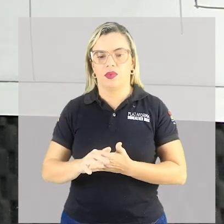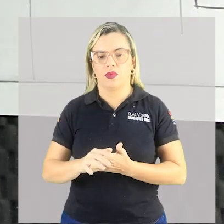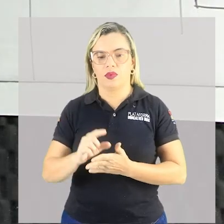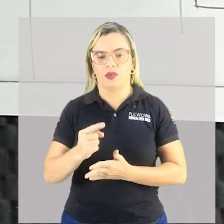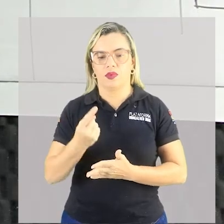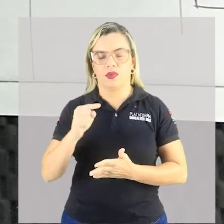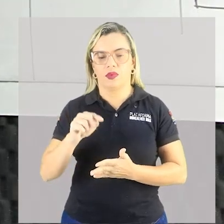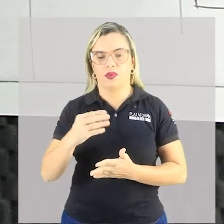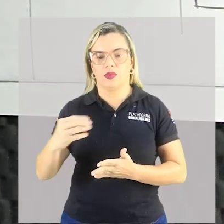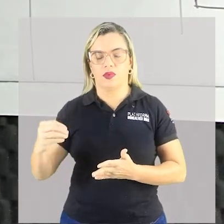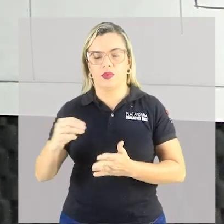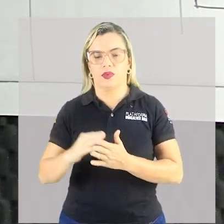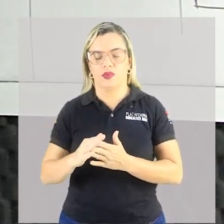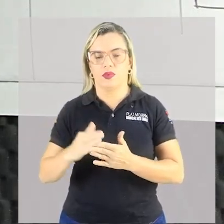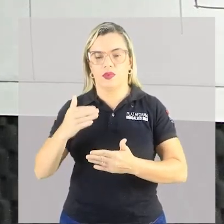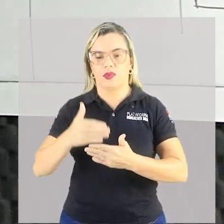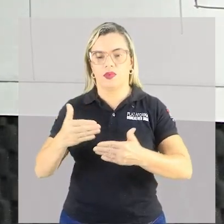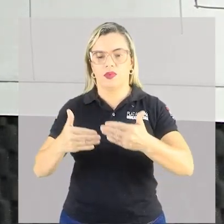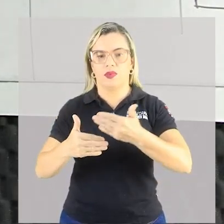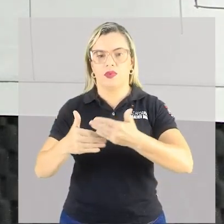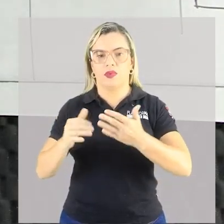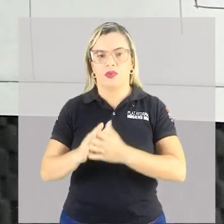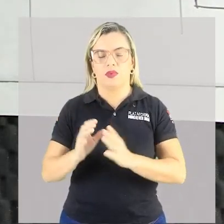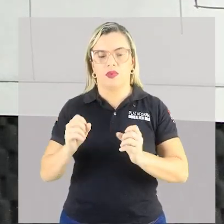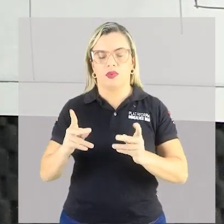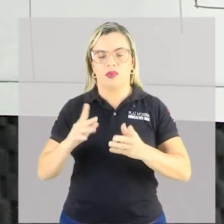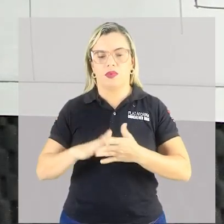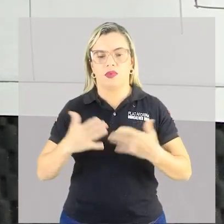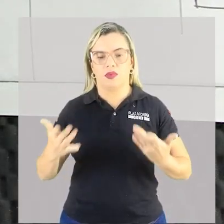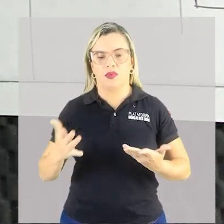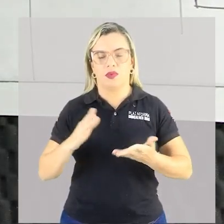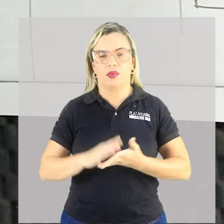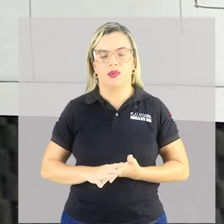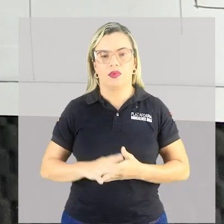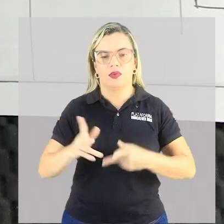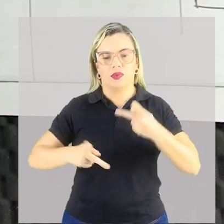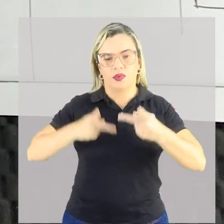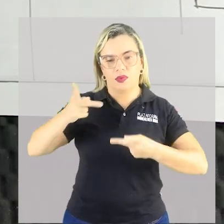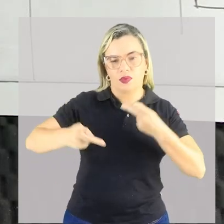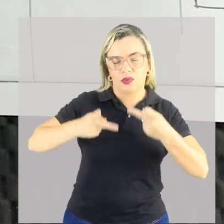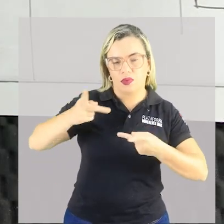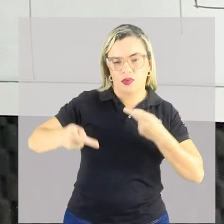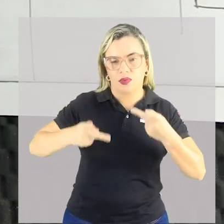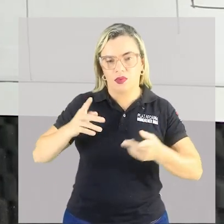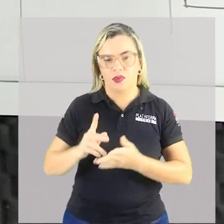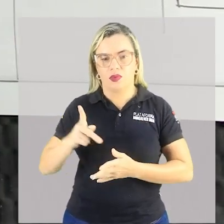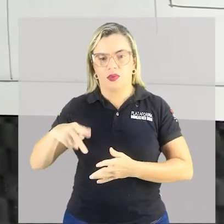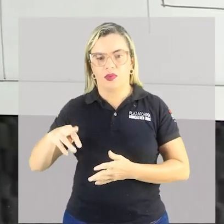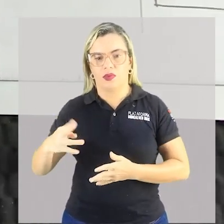quê? Tijolos, ok? Isso aí que eu falei para vocês, é uma questão de quê? De